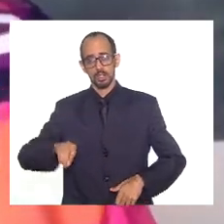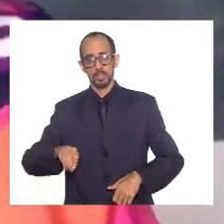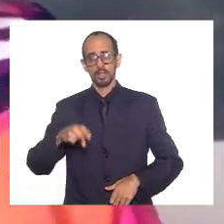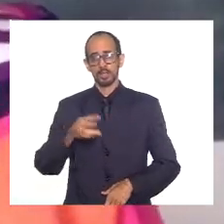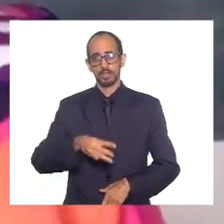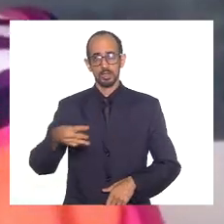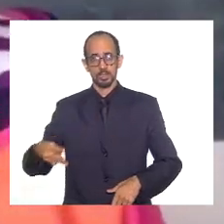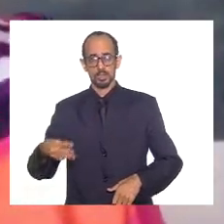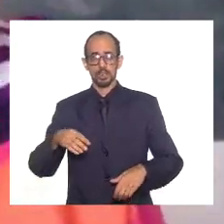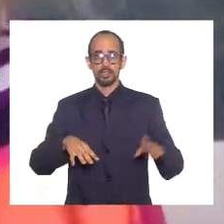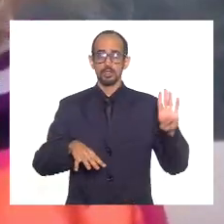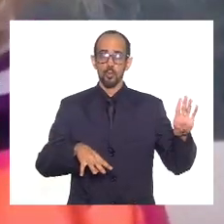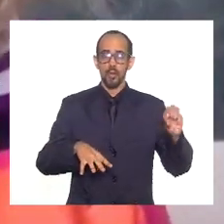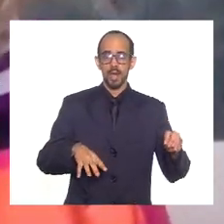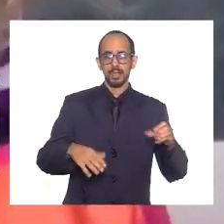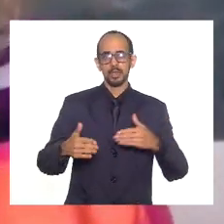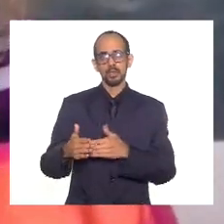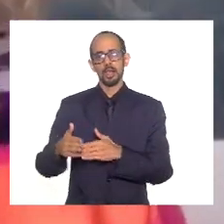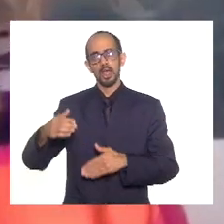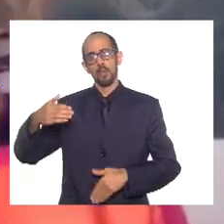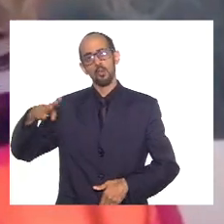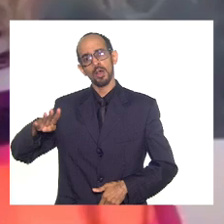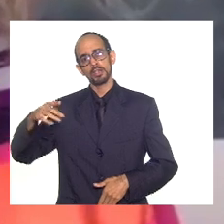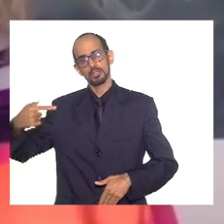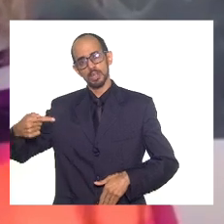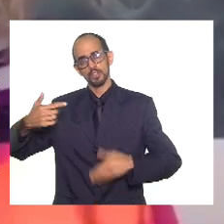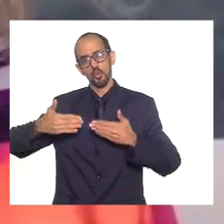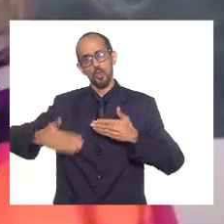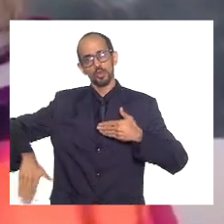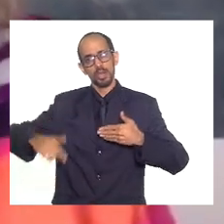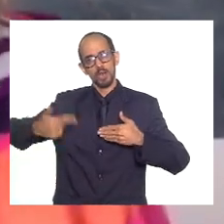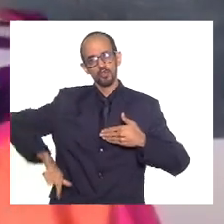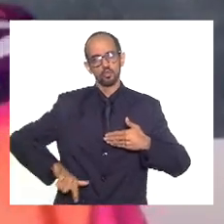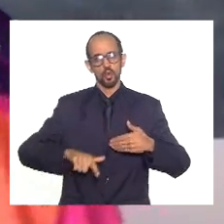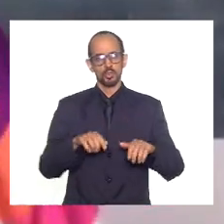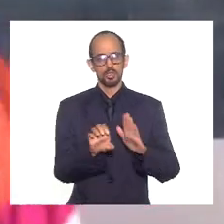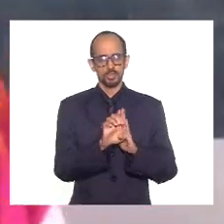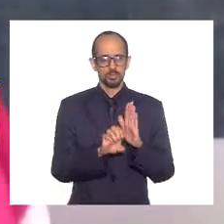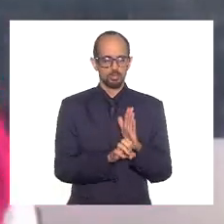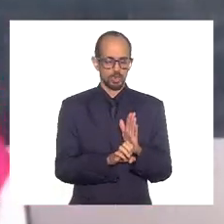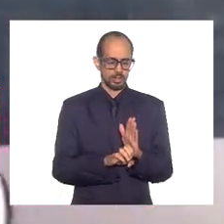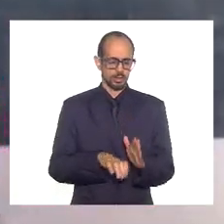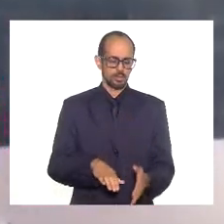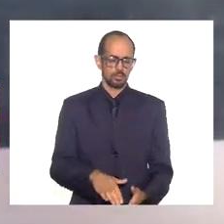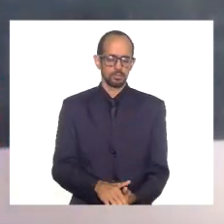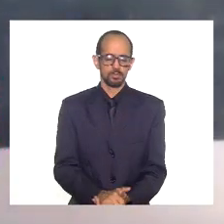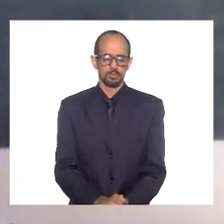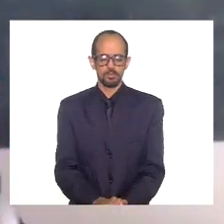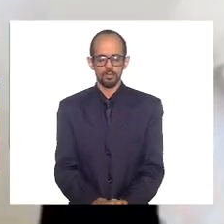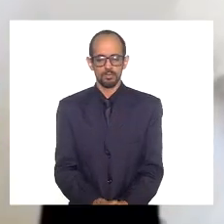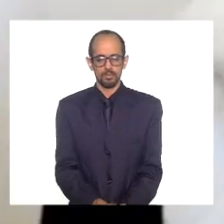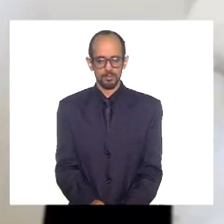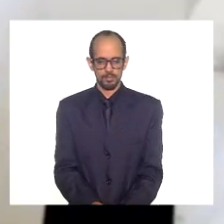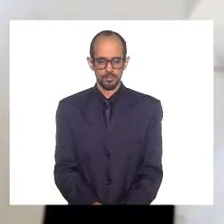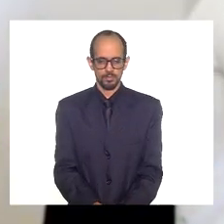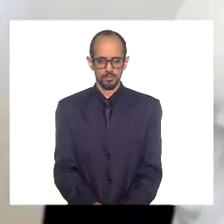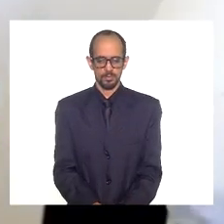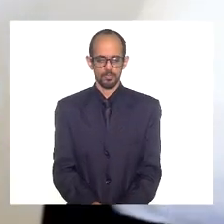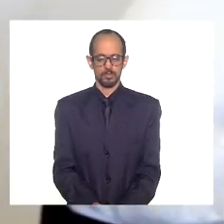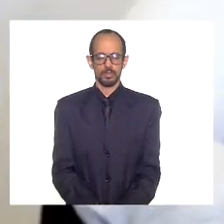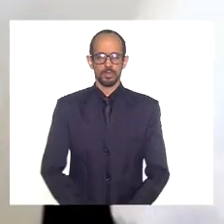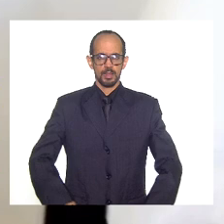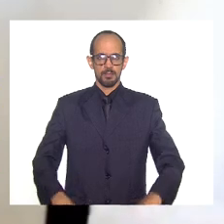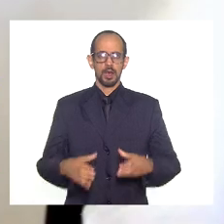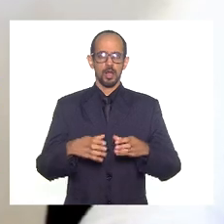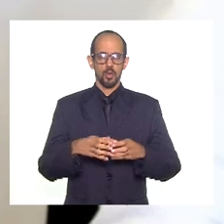e de 40 a 47. Contrário às demais, presidente. Parecer de mérito. Ok. Pela